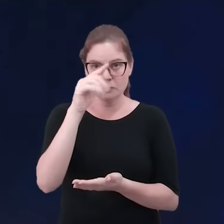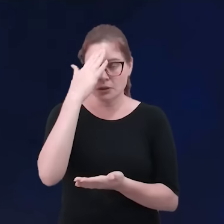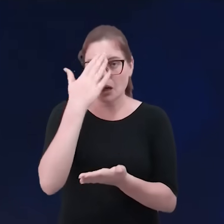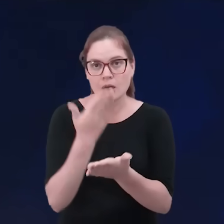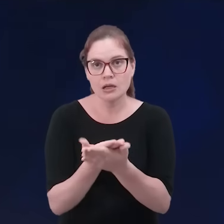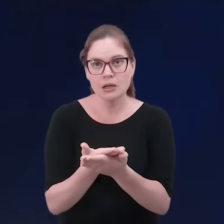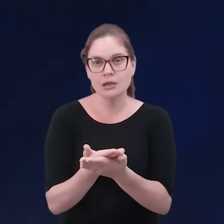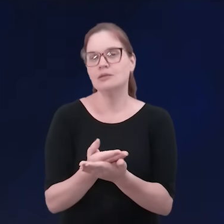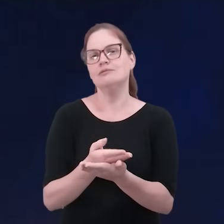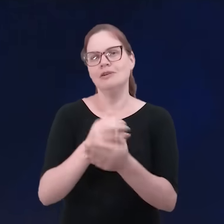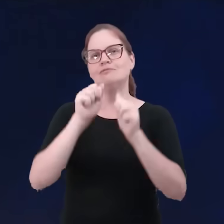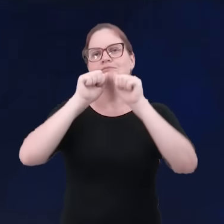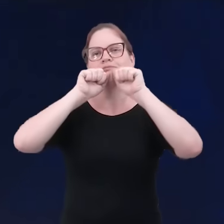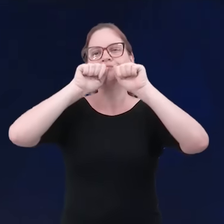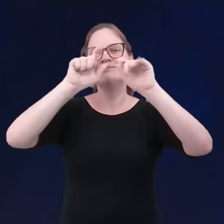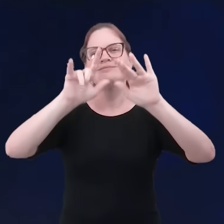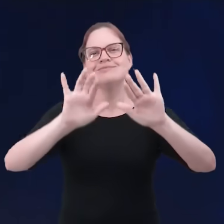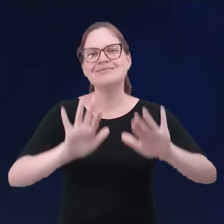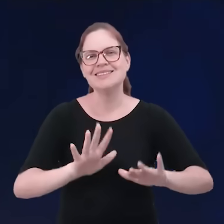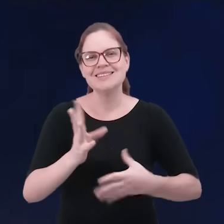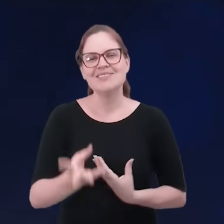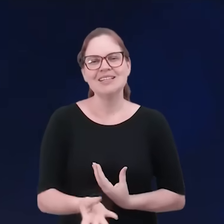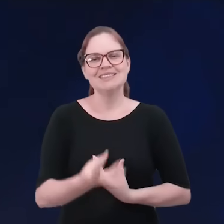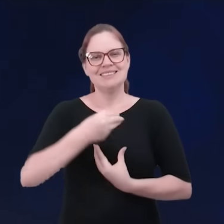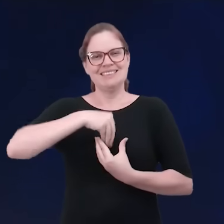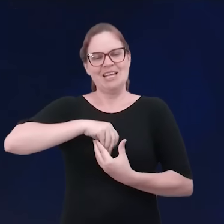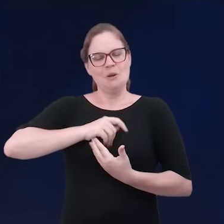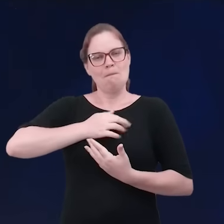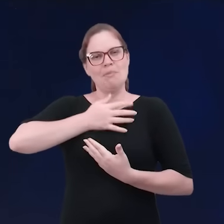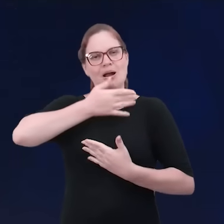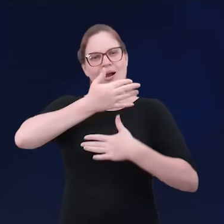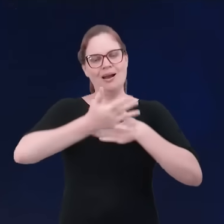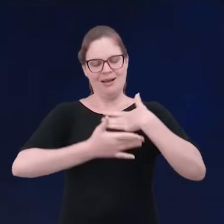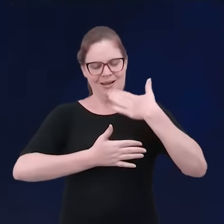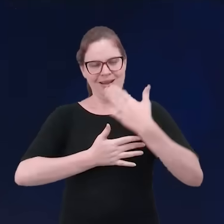de água viva correrão no seu ventre, no seu interior.